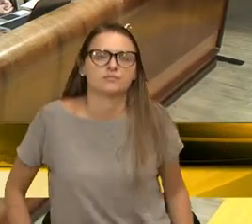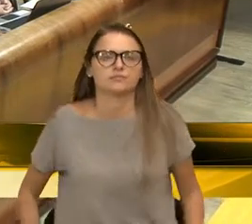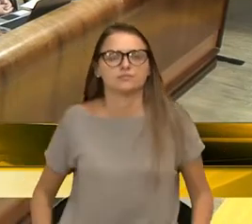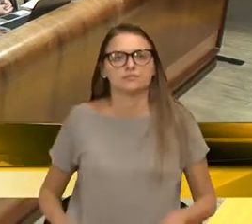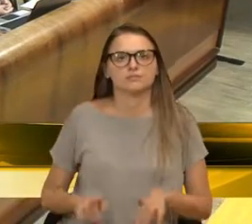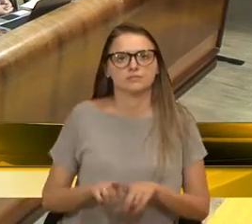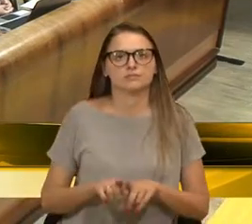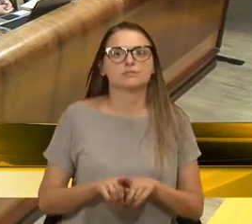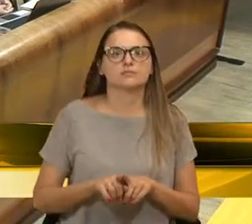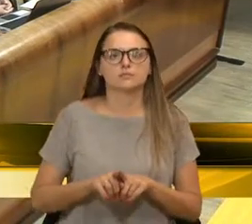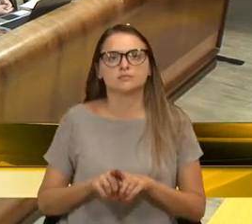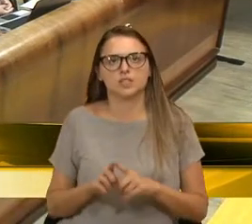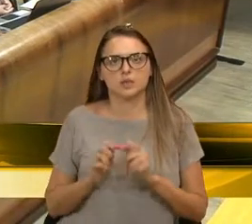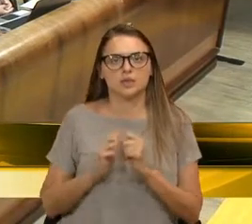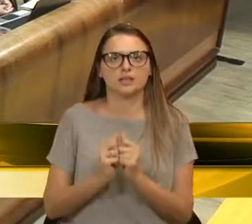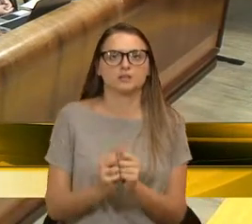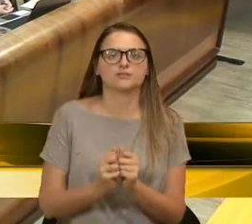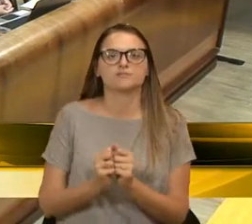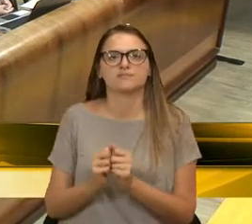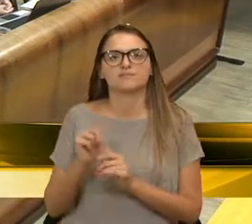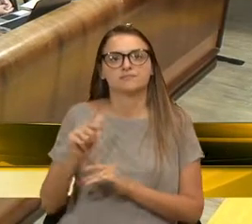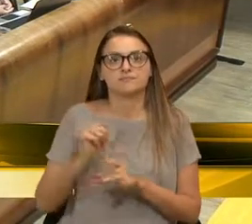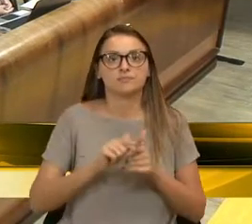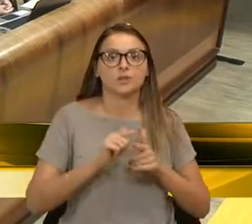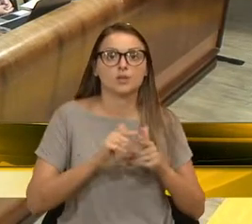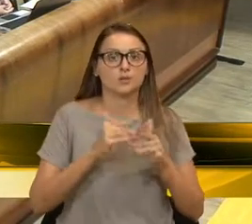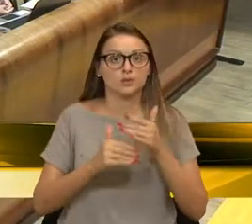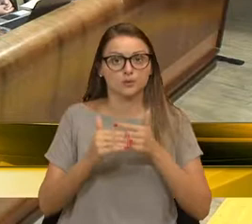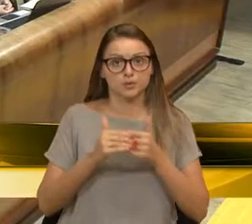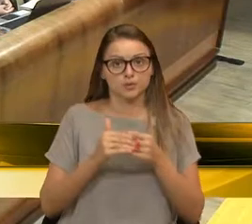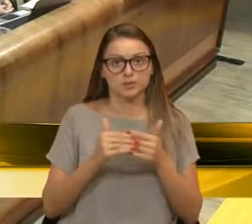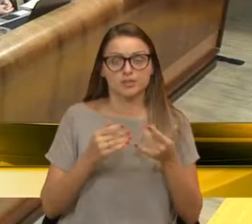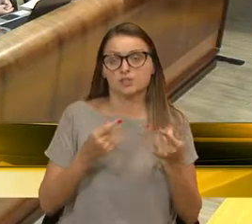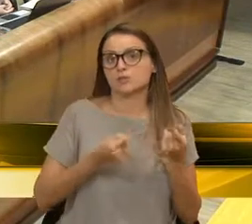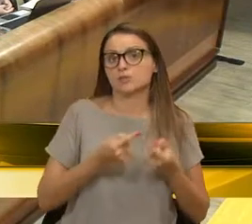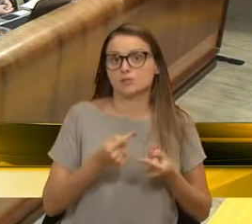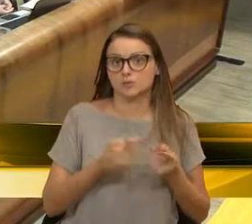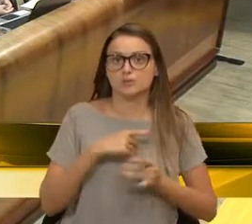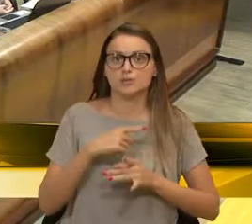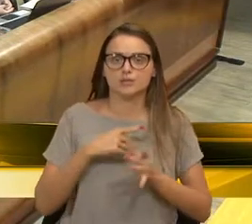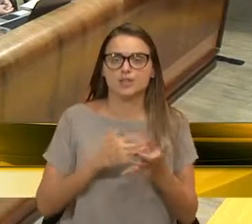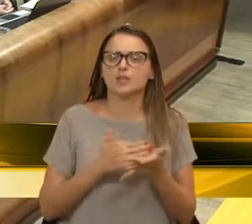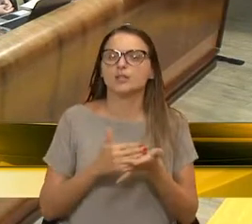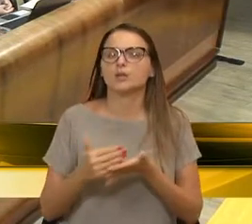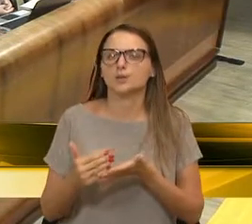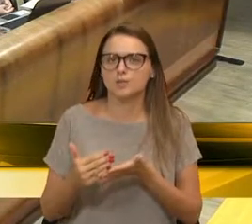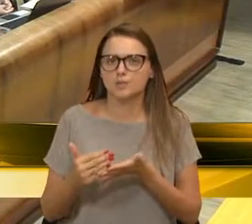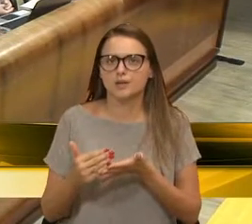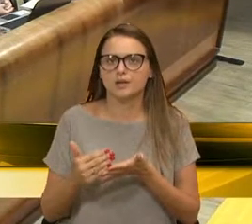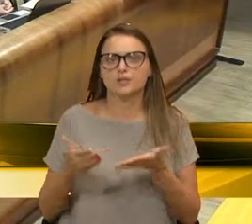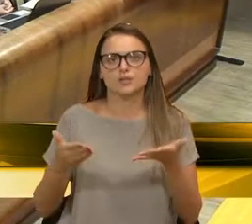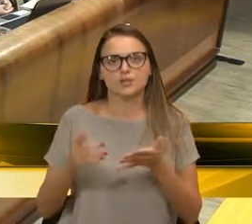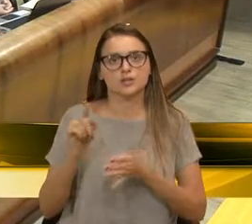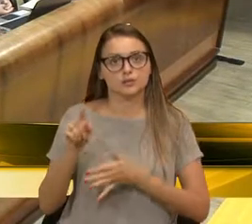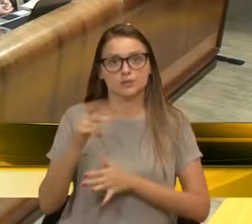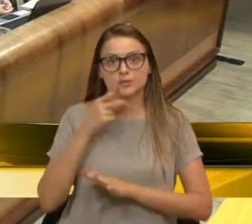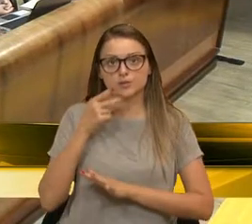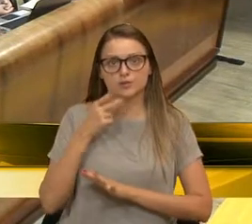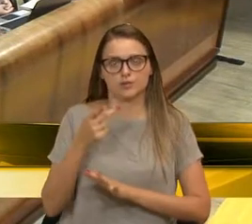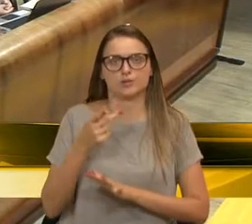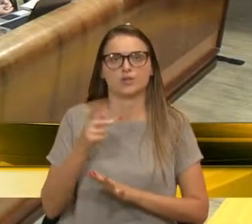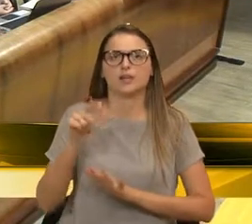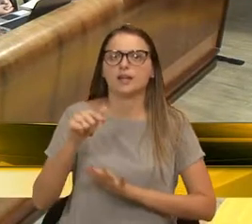cumprimentar pela abordagem desse tema e pela amplitude, né, que já colocaste na tua fala, porque